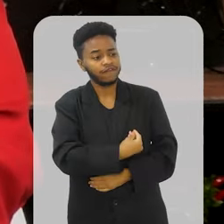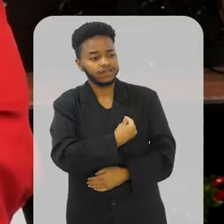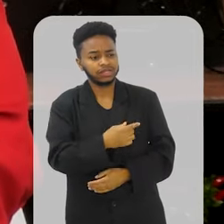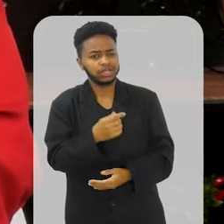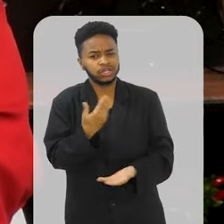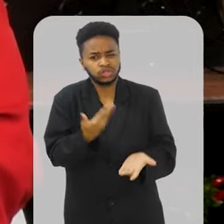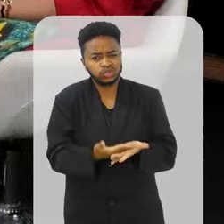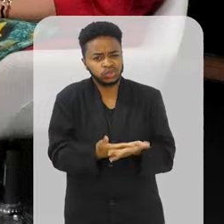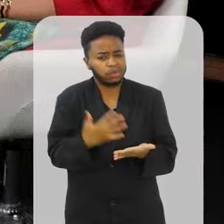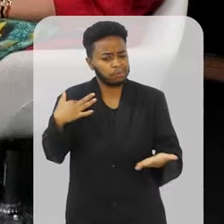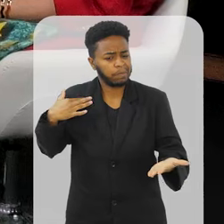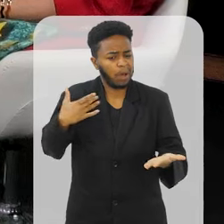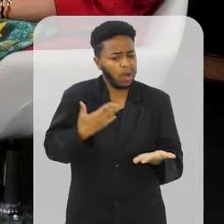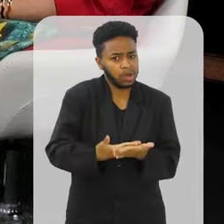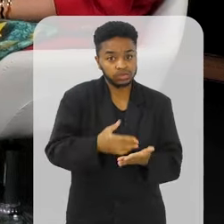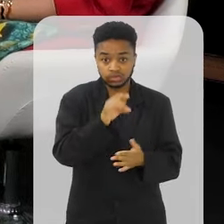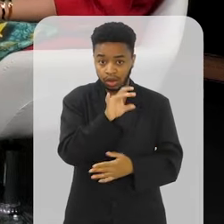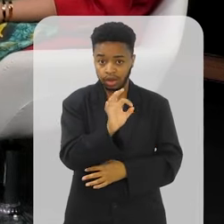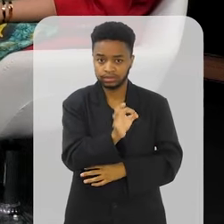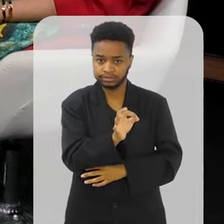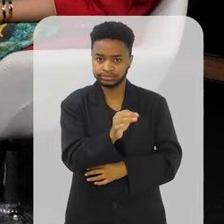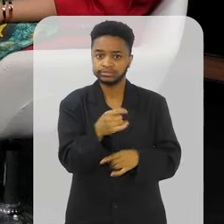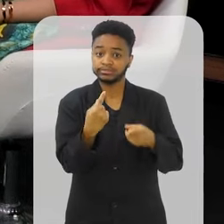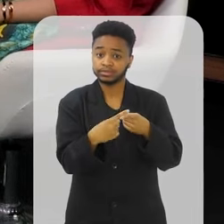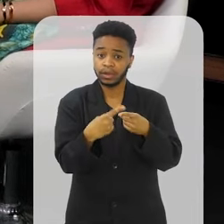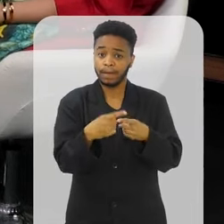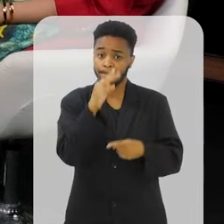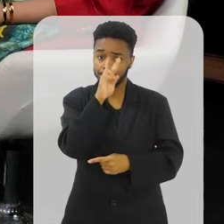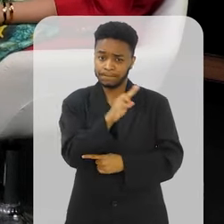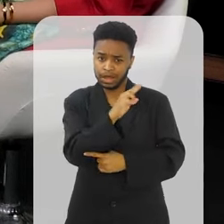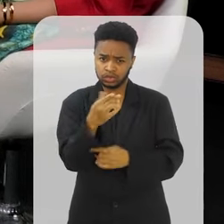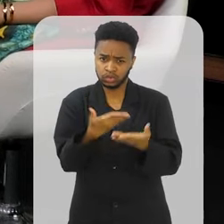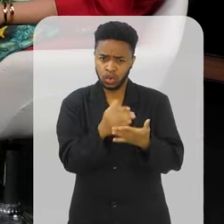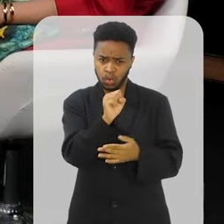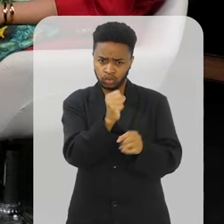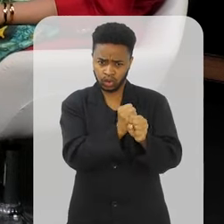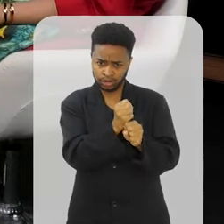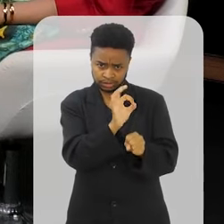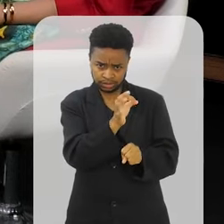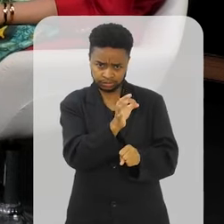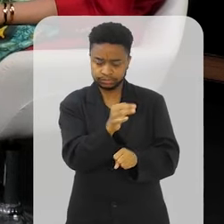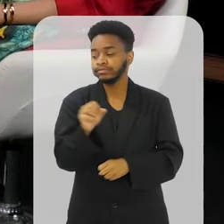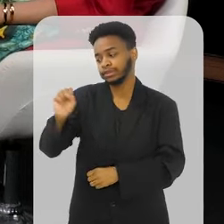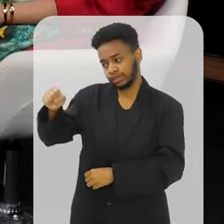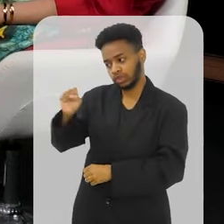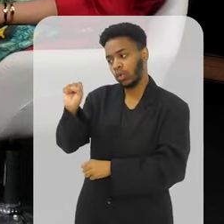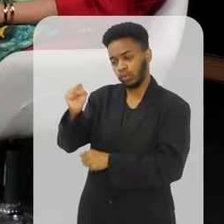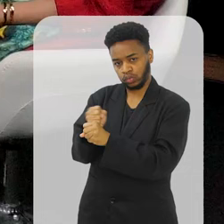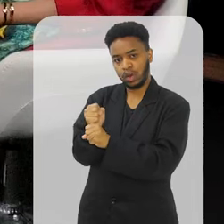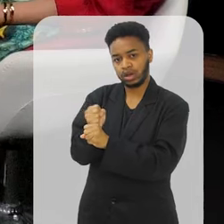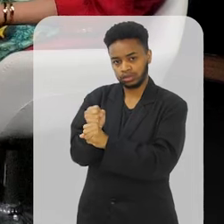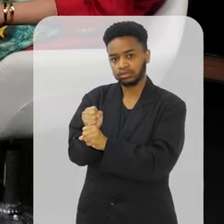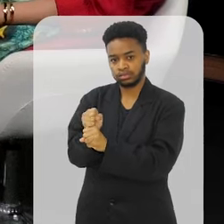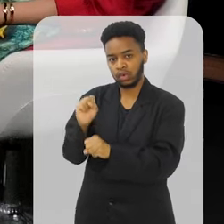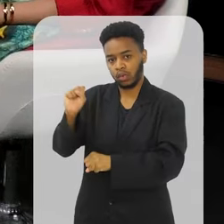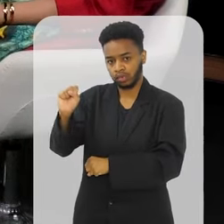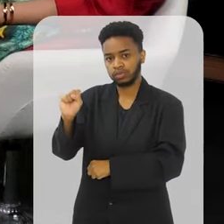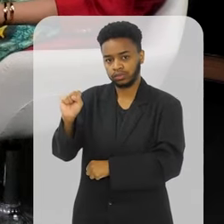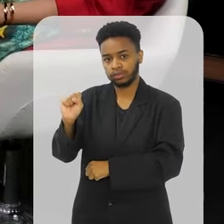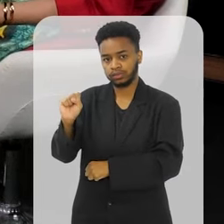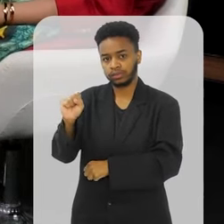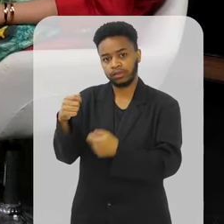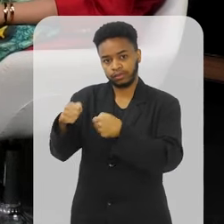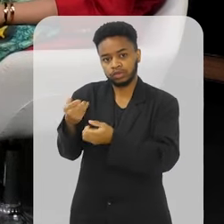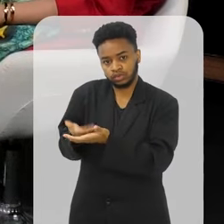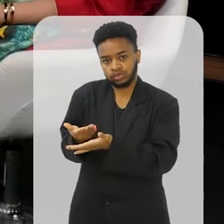sua vida foi só estudos né porque uma média de um padre são 8 anos 8 anos seminarista 8